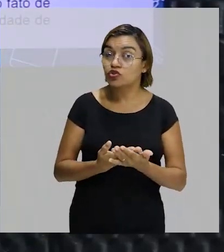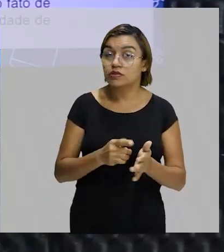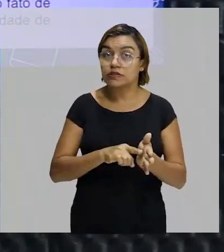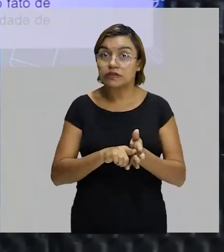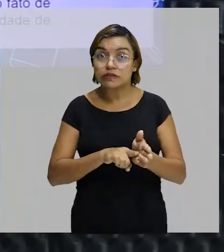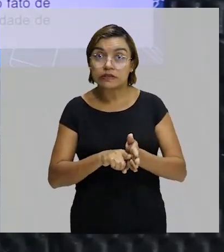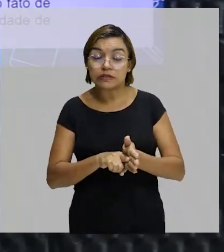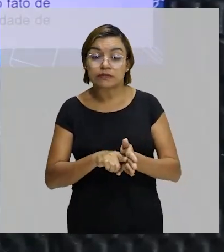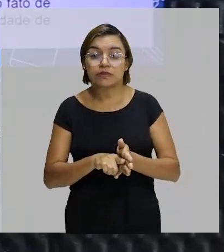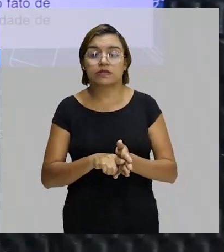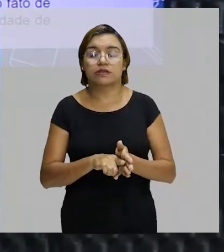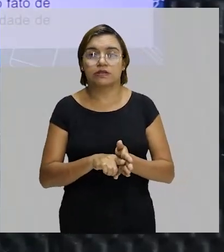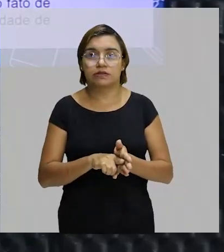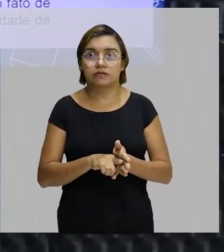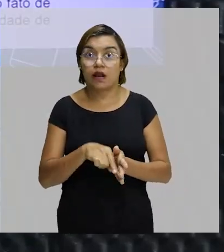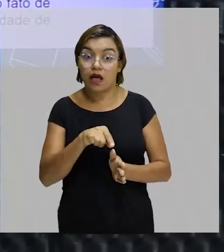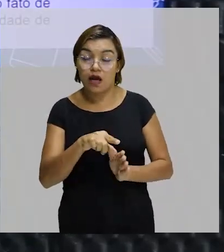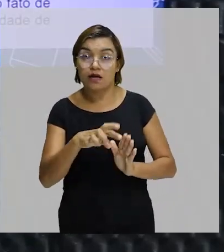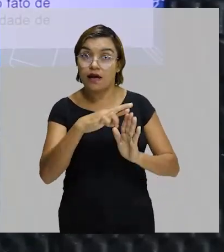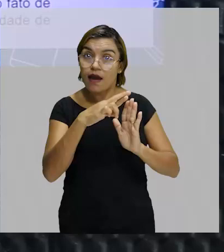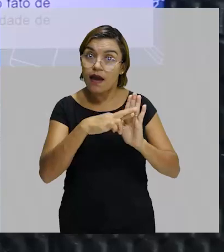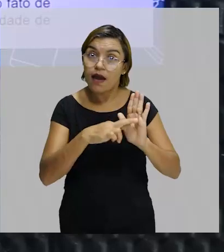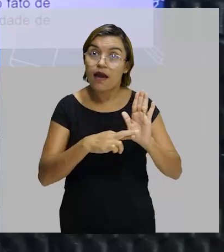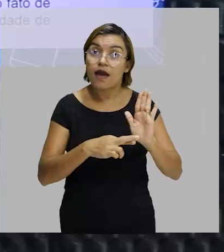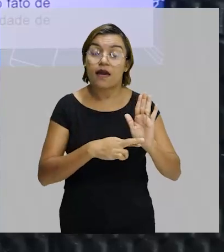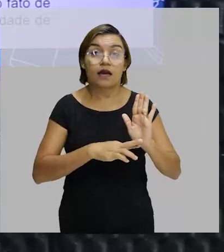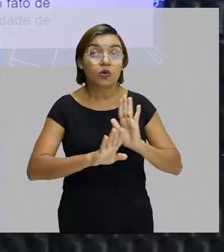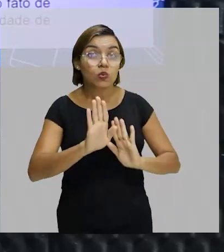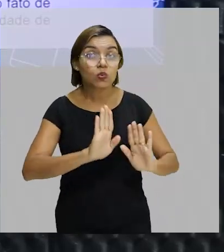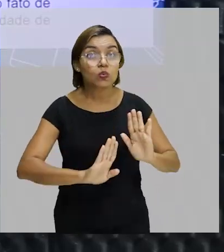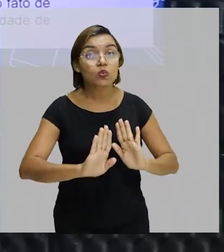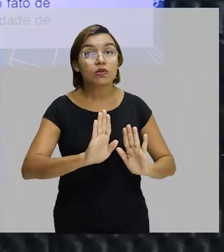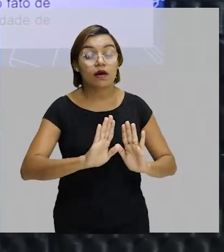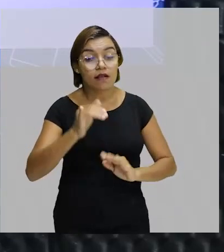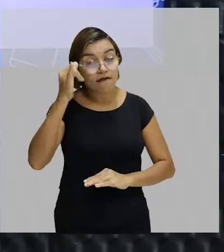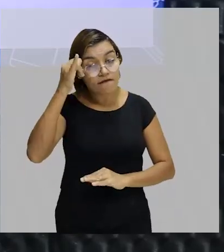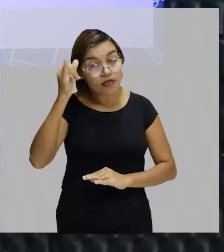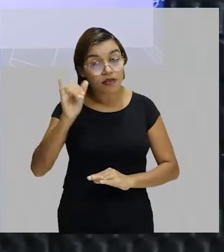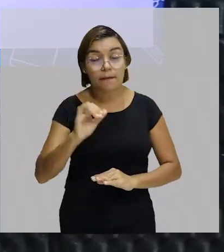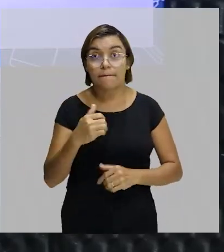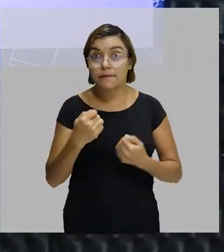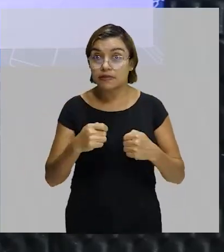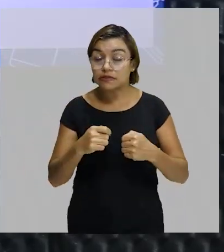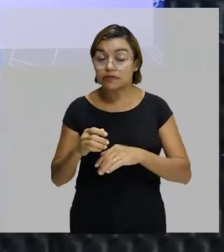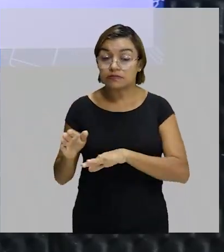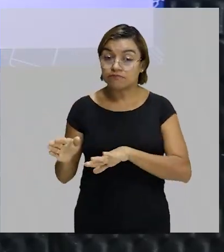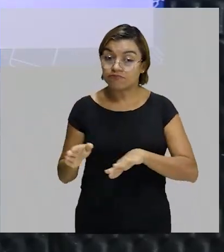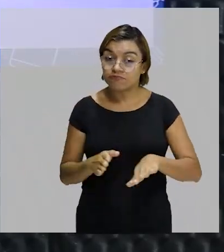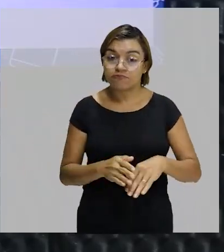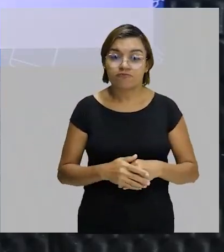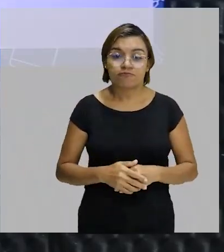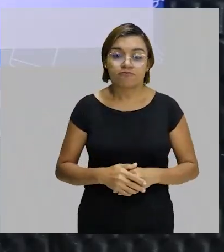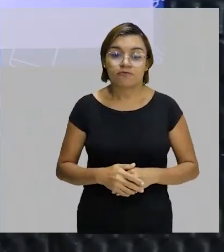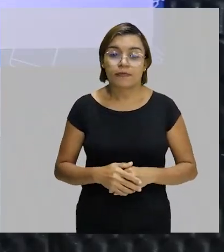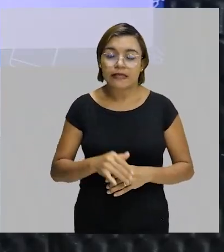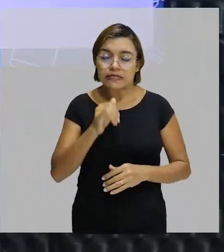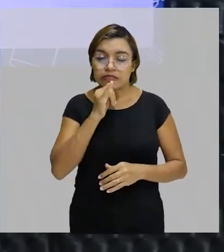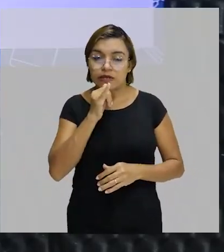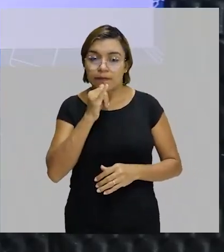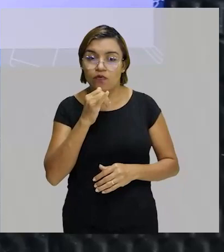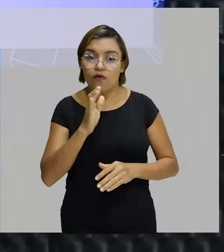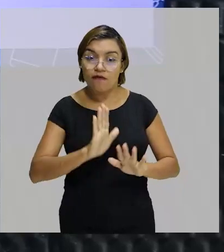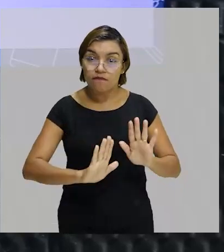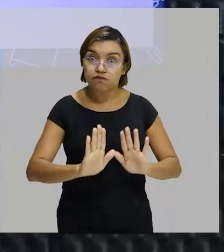Respeitando todas as regras de segurança, mas povoado ainda não. Então, nós vamos, ao longo da